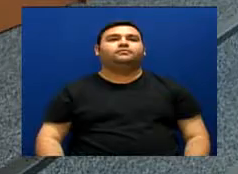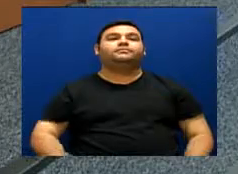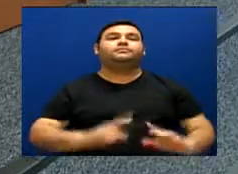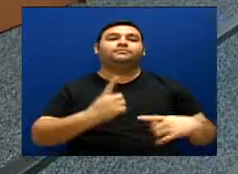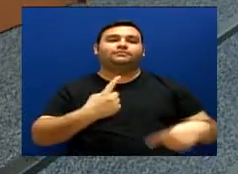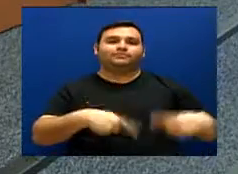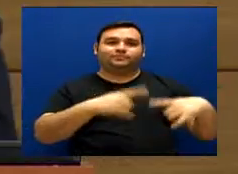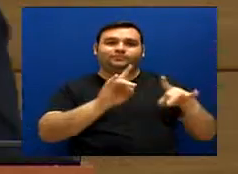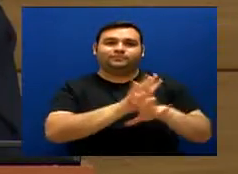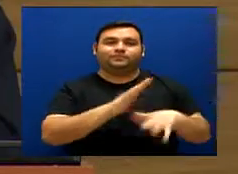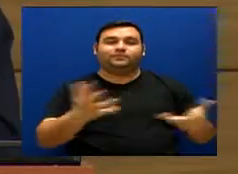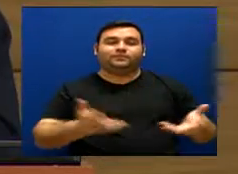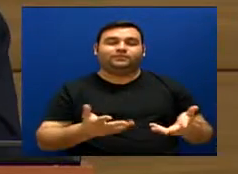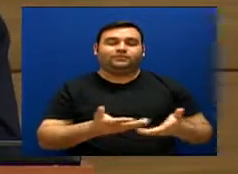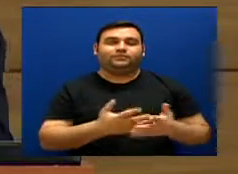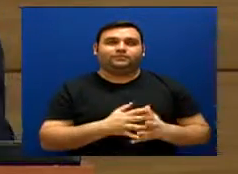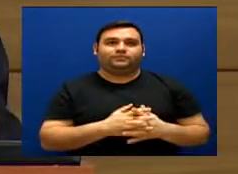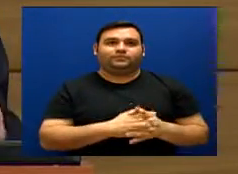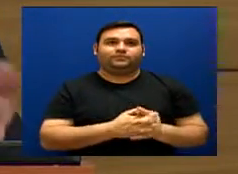Encerrada a discussão.